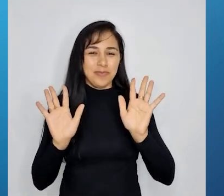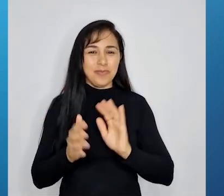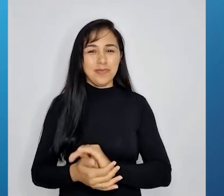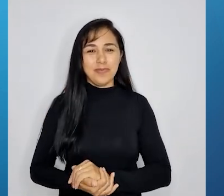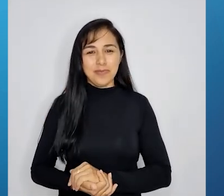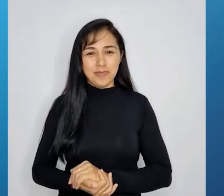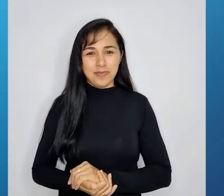Tchau, tchau.